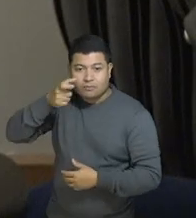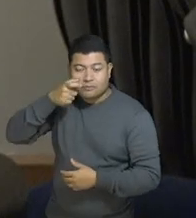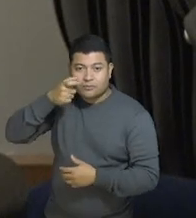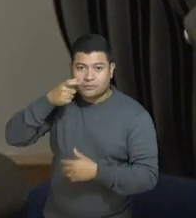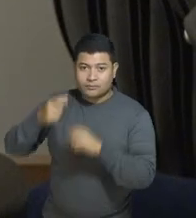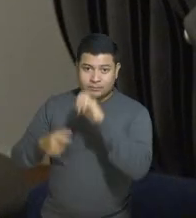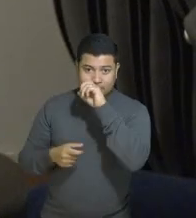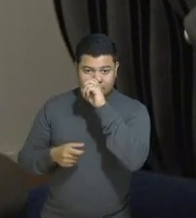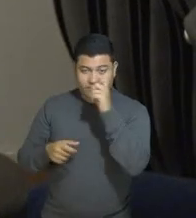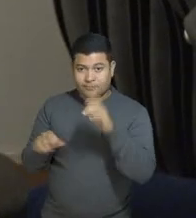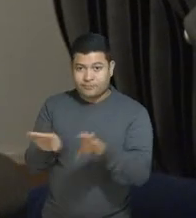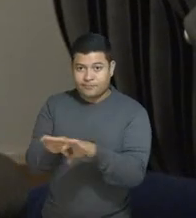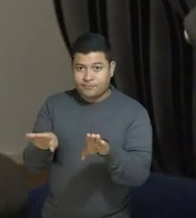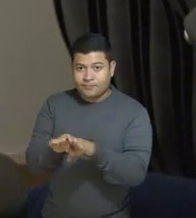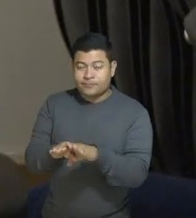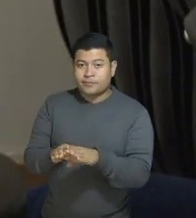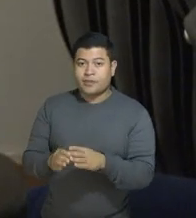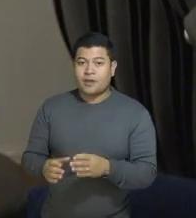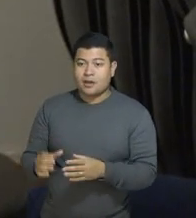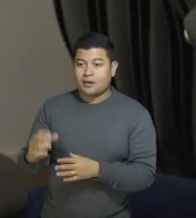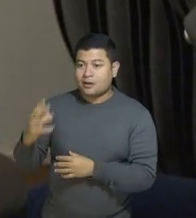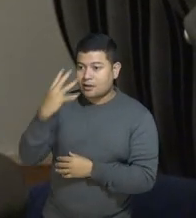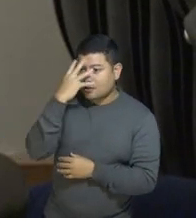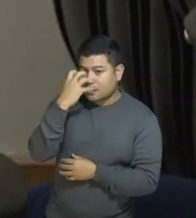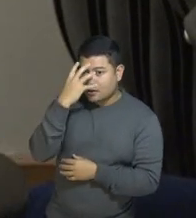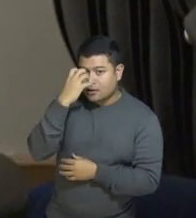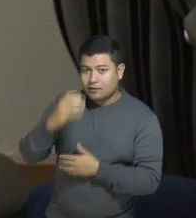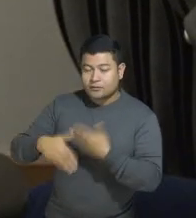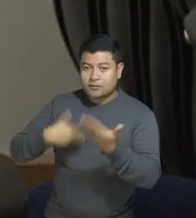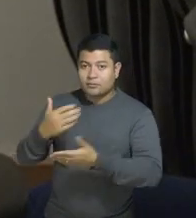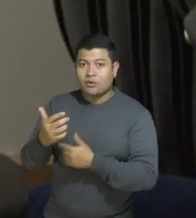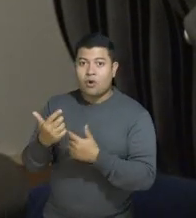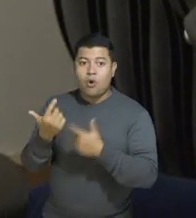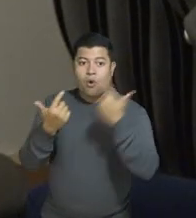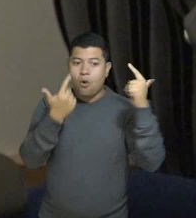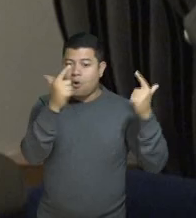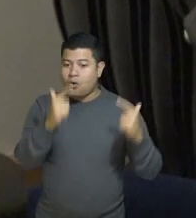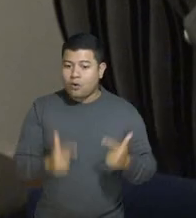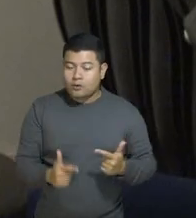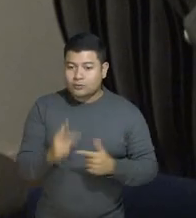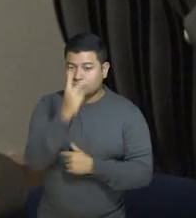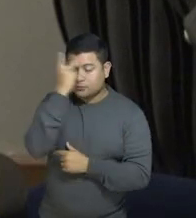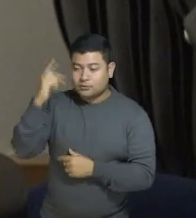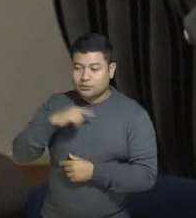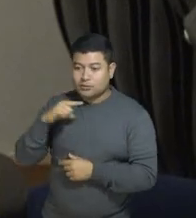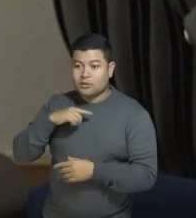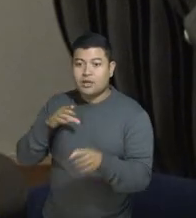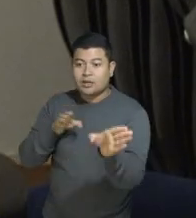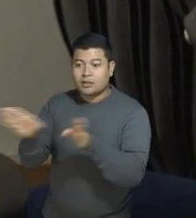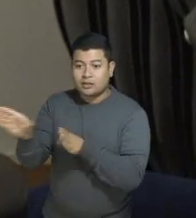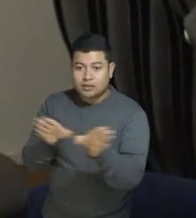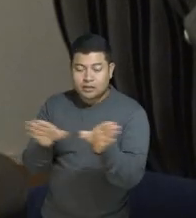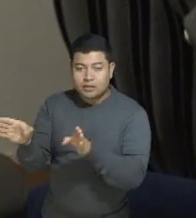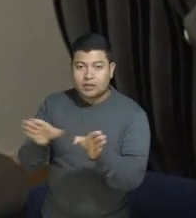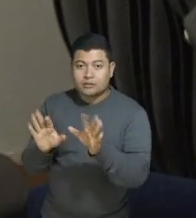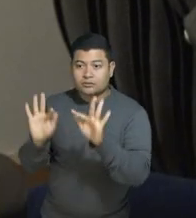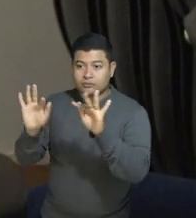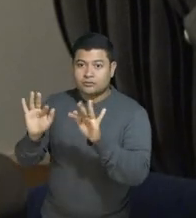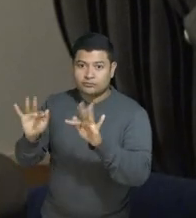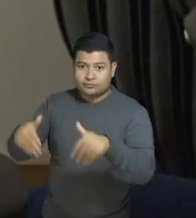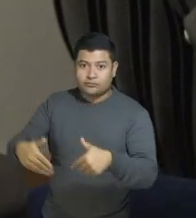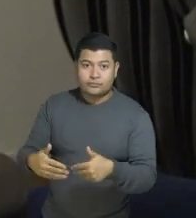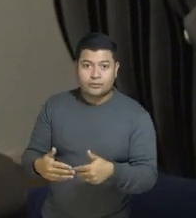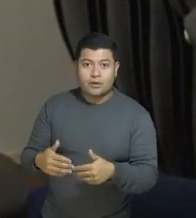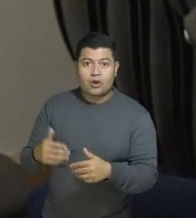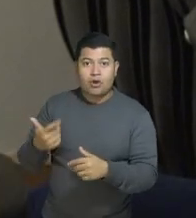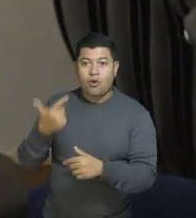esse evento fica gravado, que outras pessoas vão poder ter acesso depois que ele finalizar. E mais uma